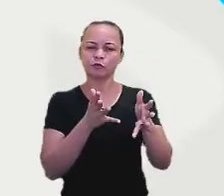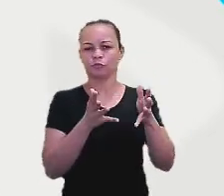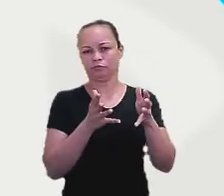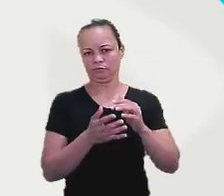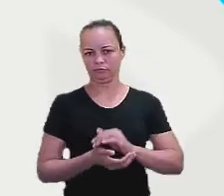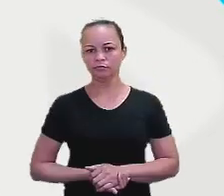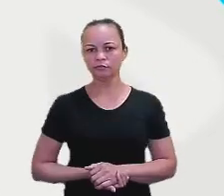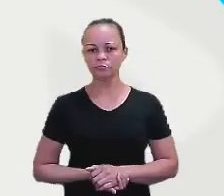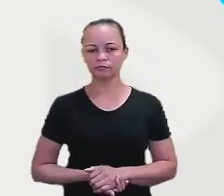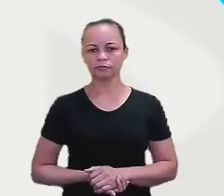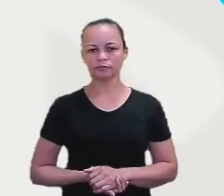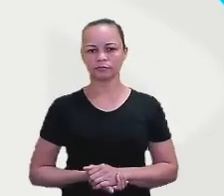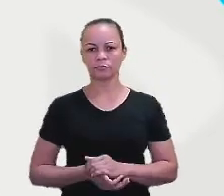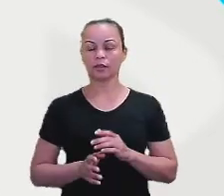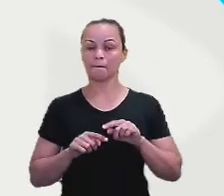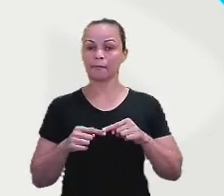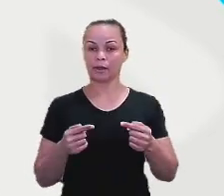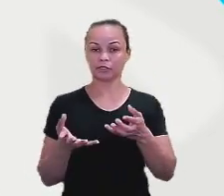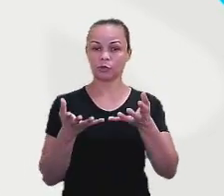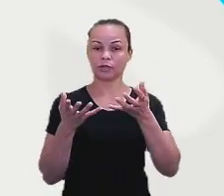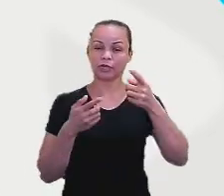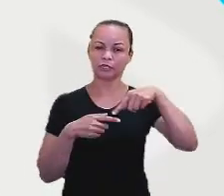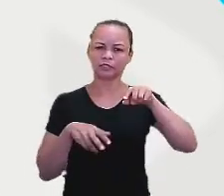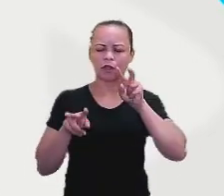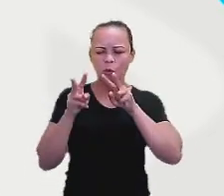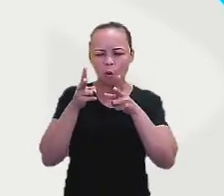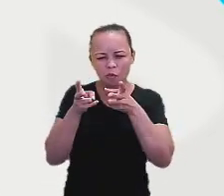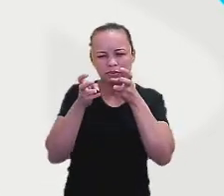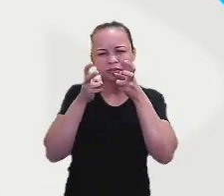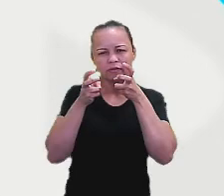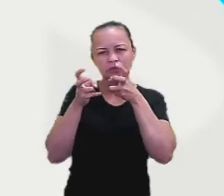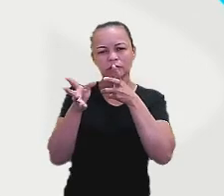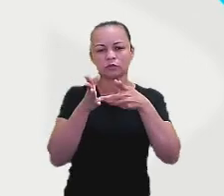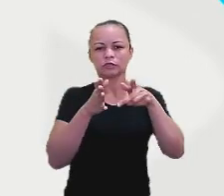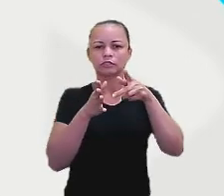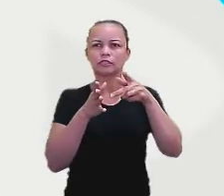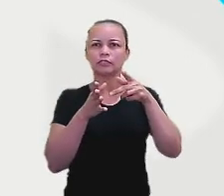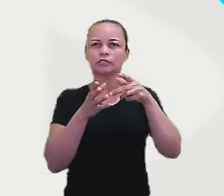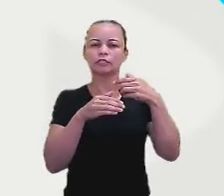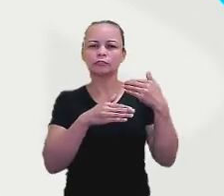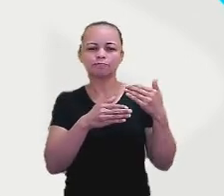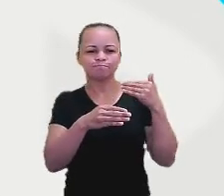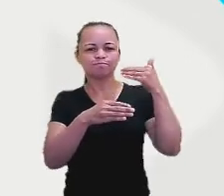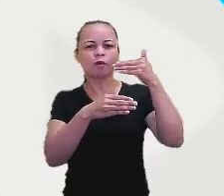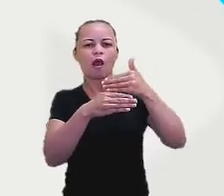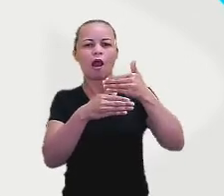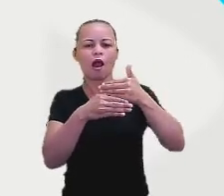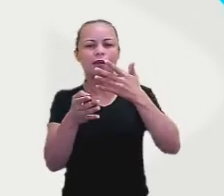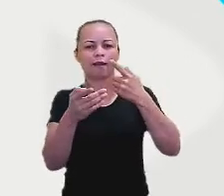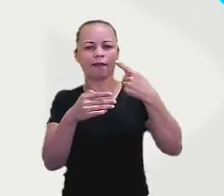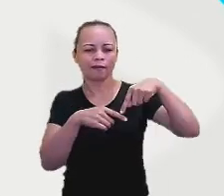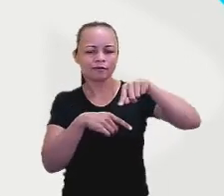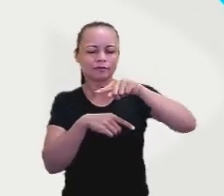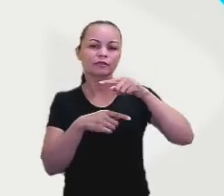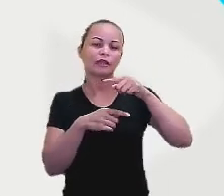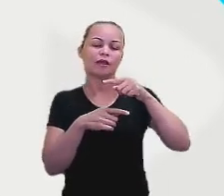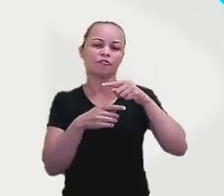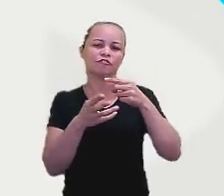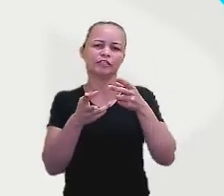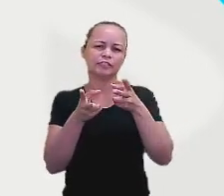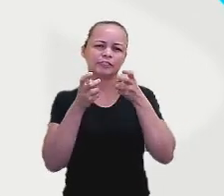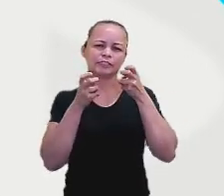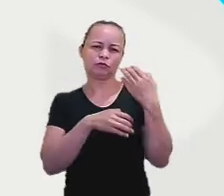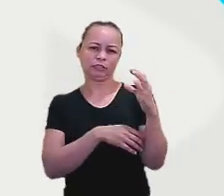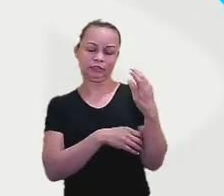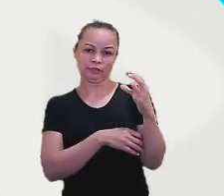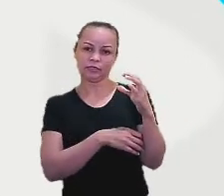doxa. Mas eu quero que a gente tenha um olhar aqui, gente, que vai além dessas barreiras, vai além da ideia da ficção científica. A